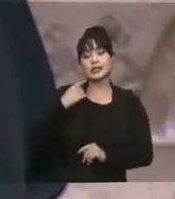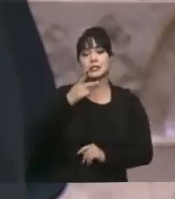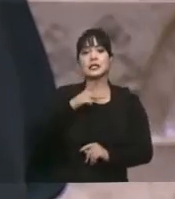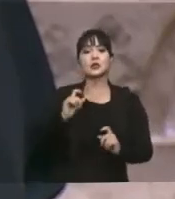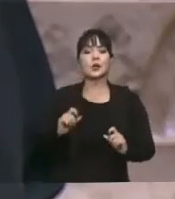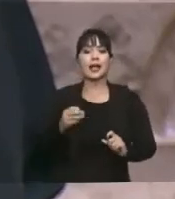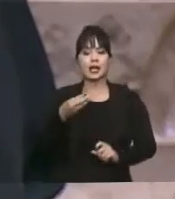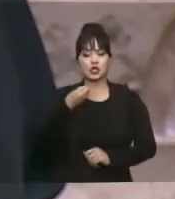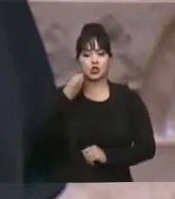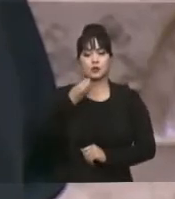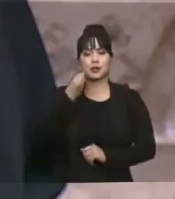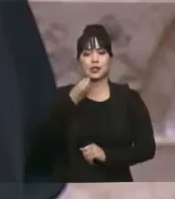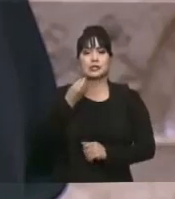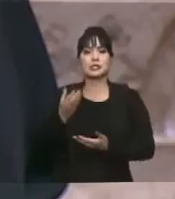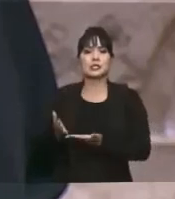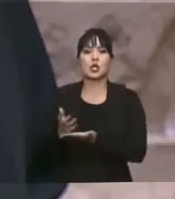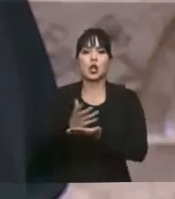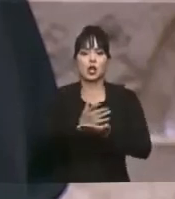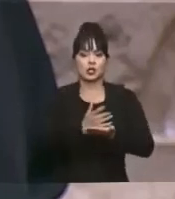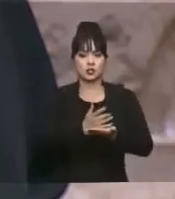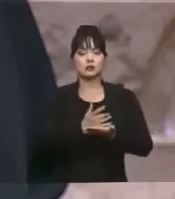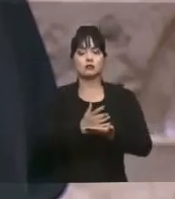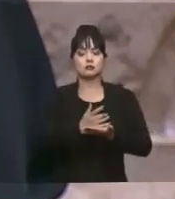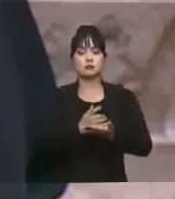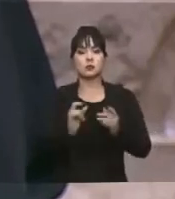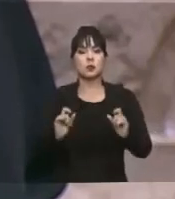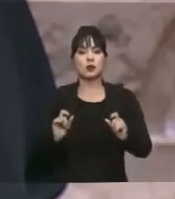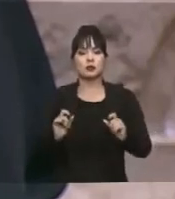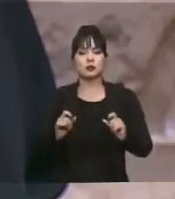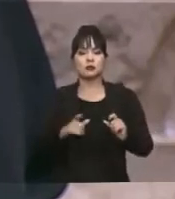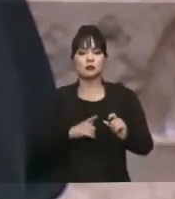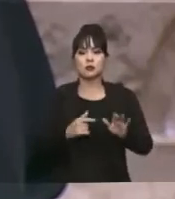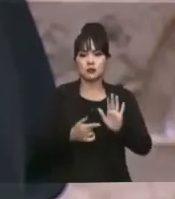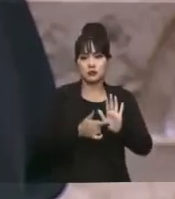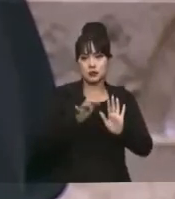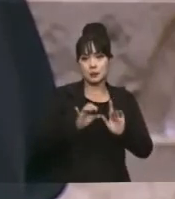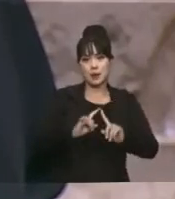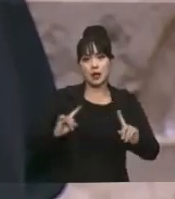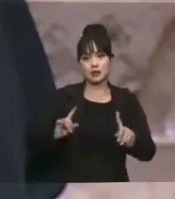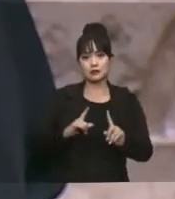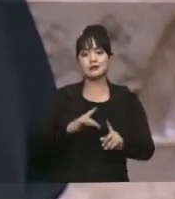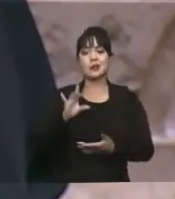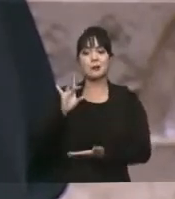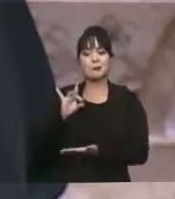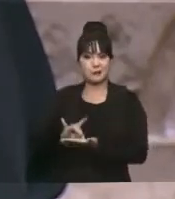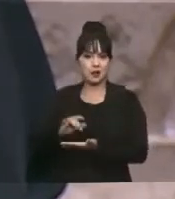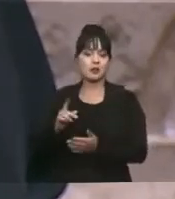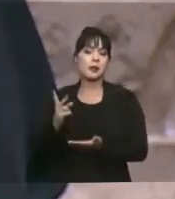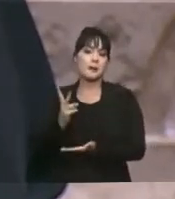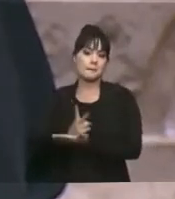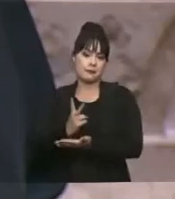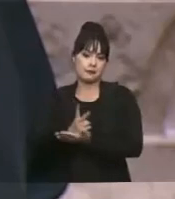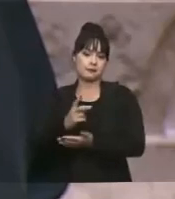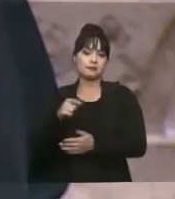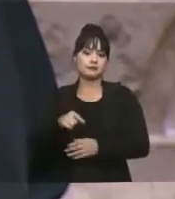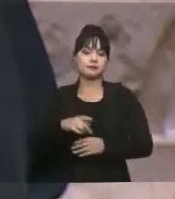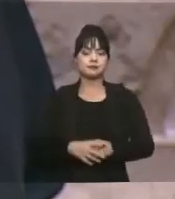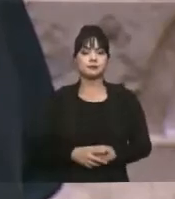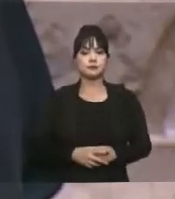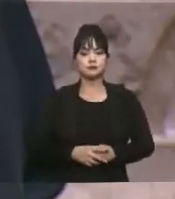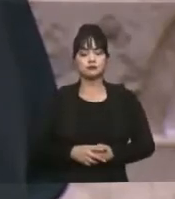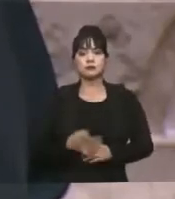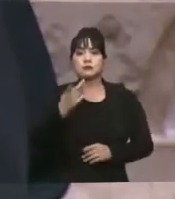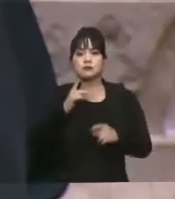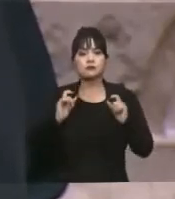aqui a experiência da coleta decorrente de imposição legal, mas está presente na mesma ação de acidente.